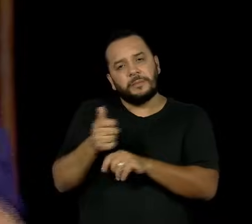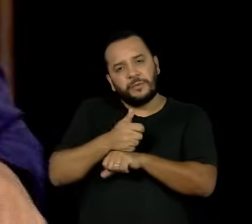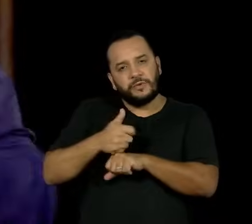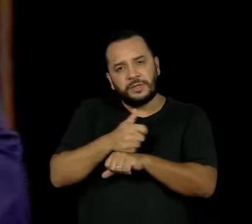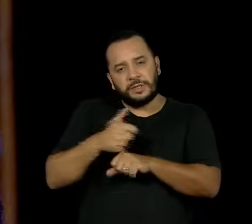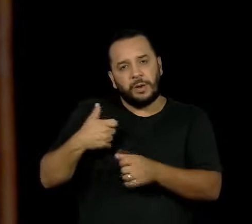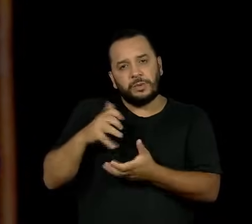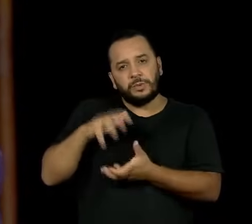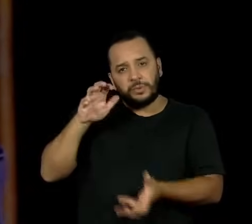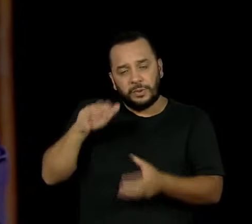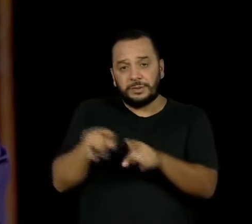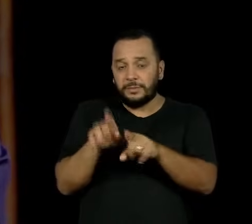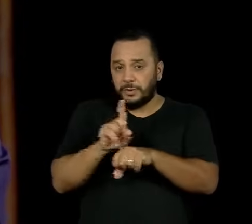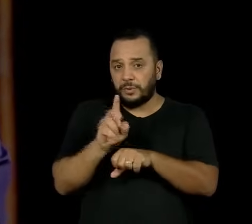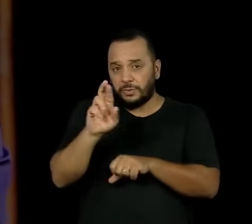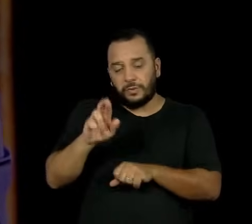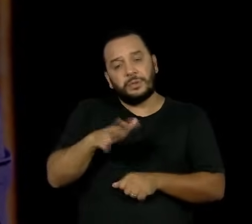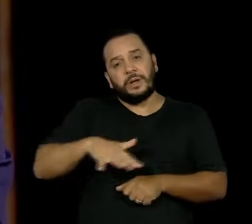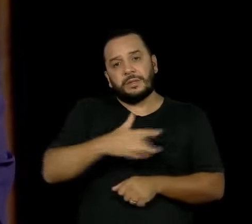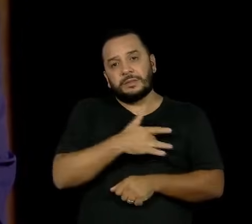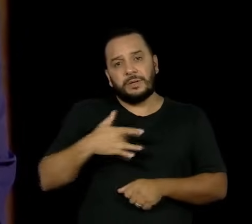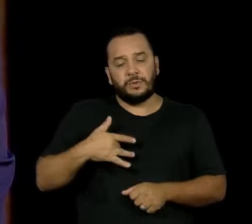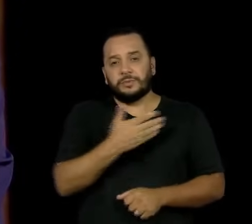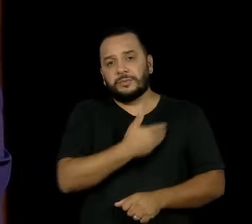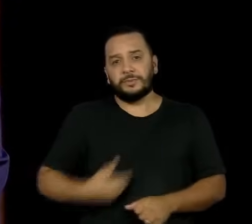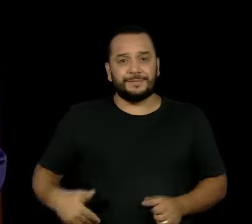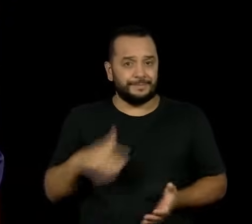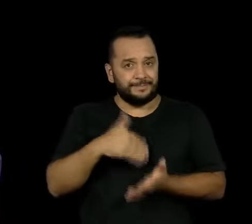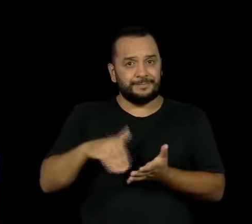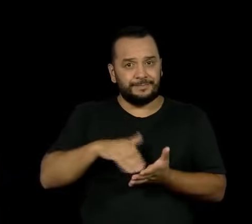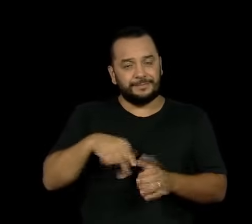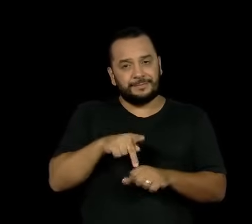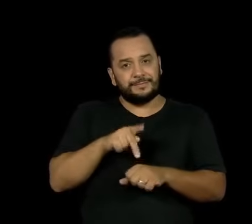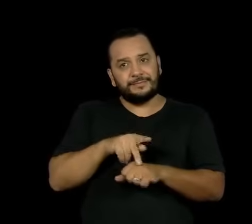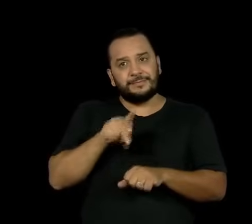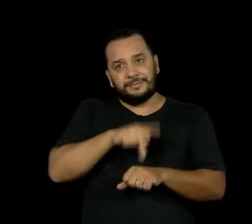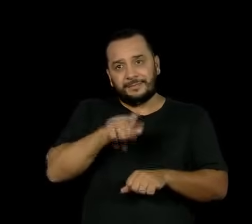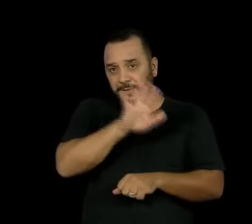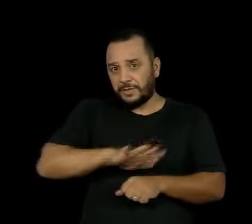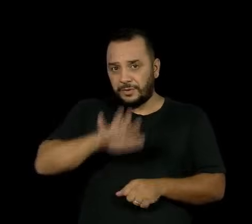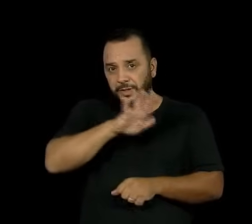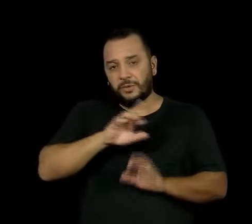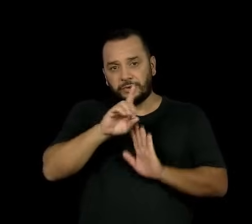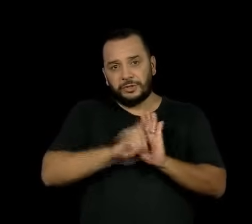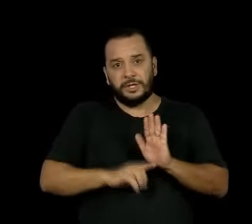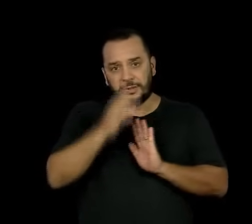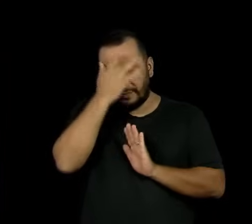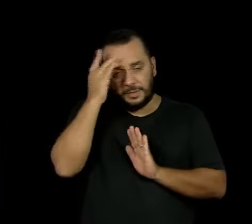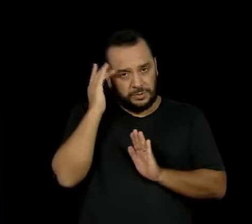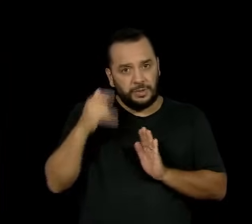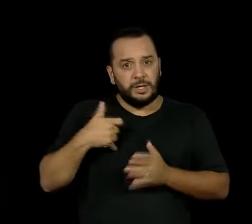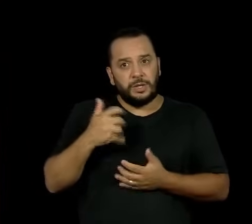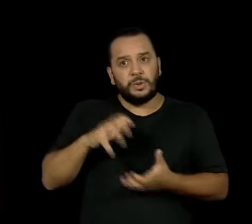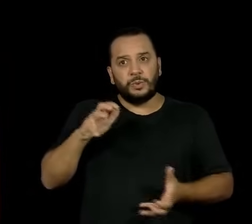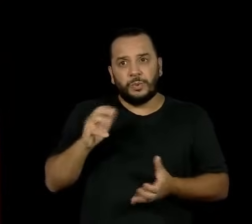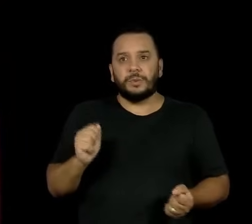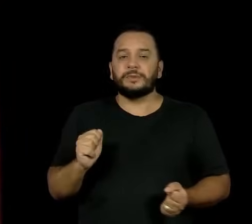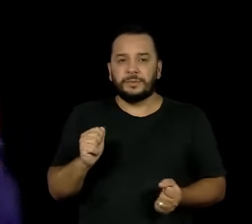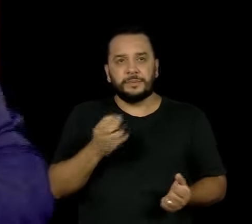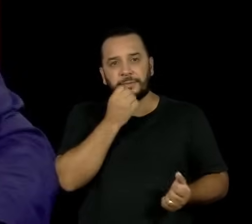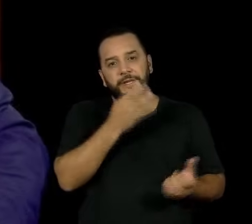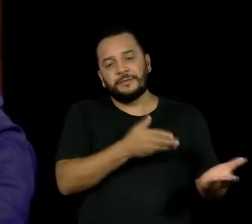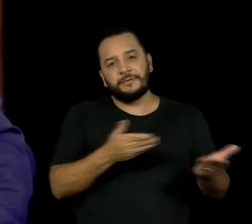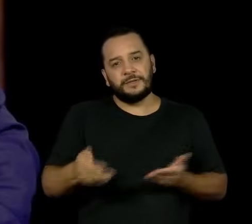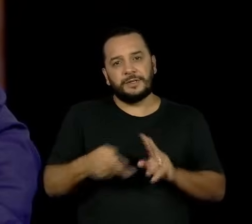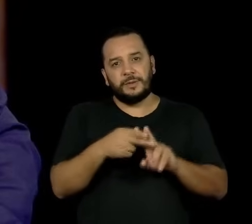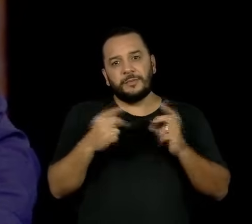longevidade, doutor em saúde pública e secretário nacional dos direitos da pessoa idosa. Seja bem-vindo